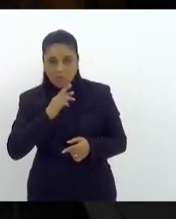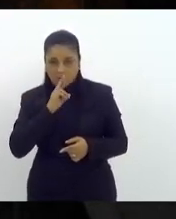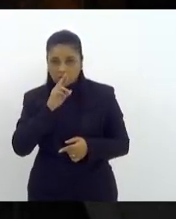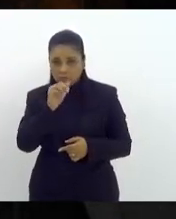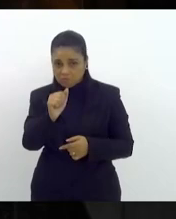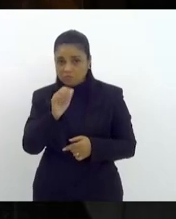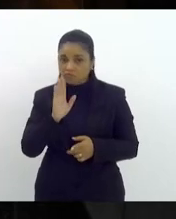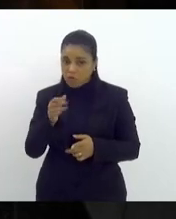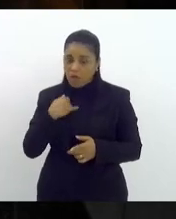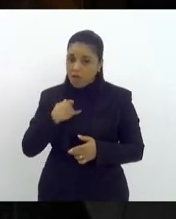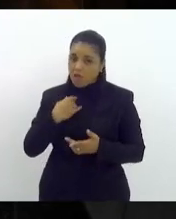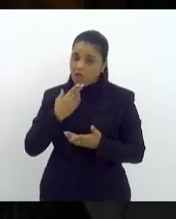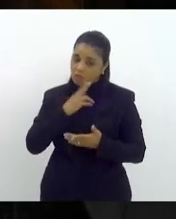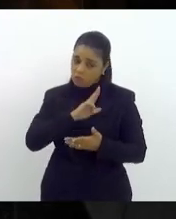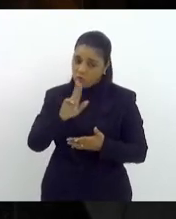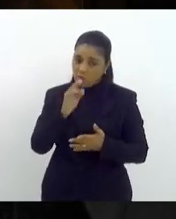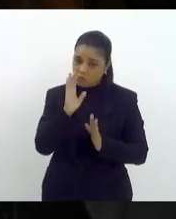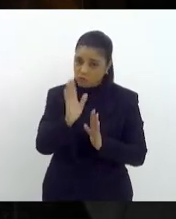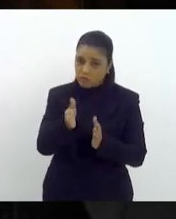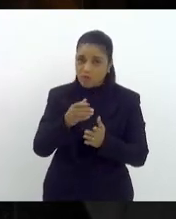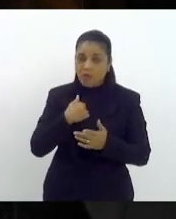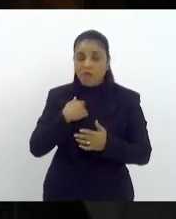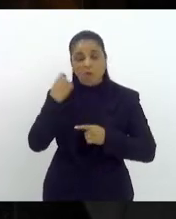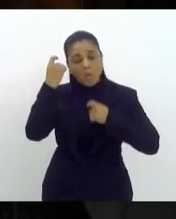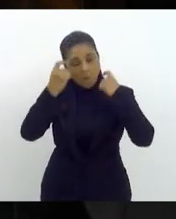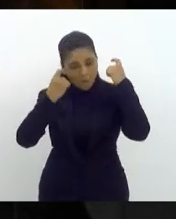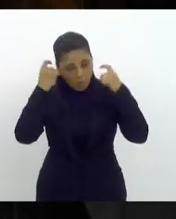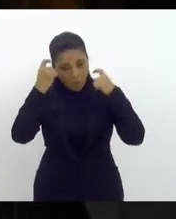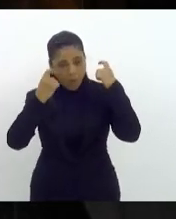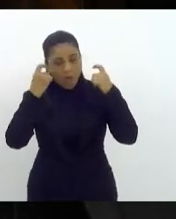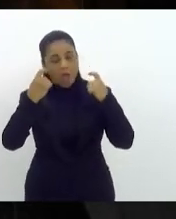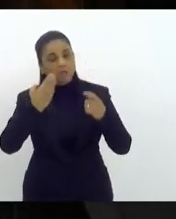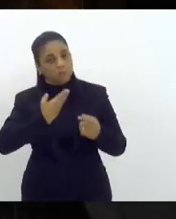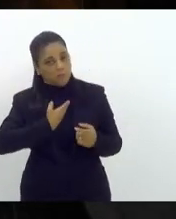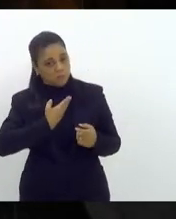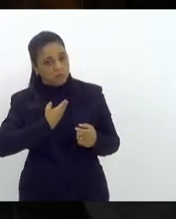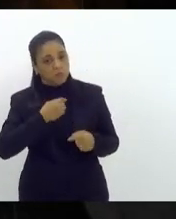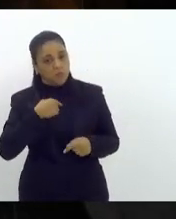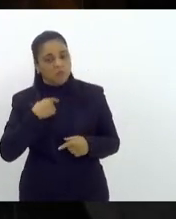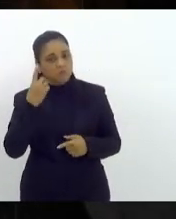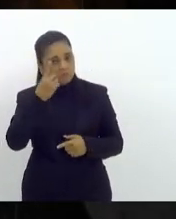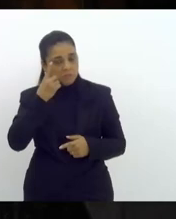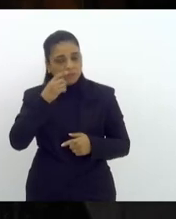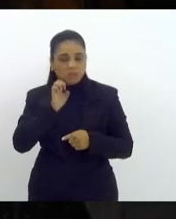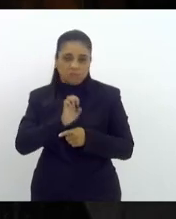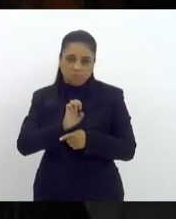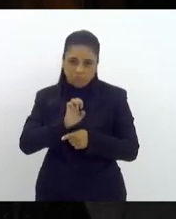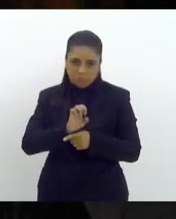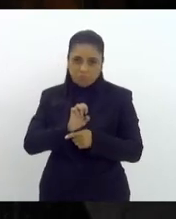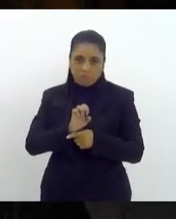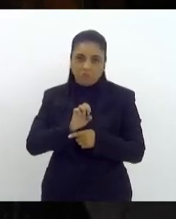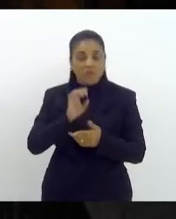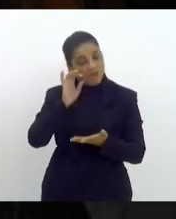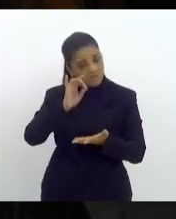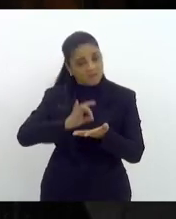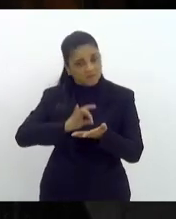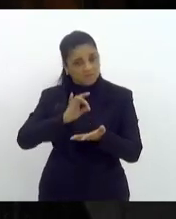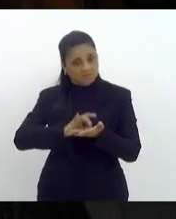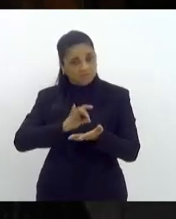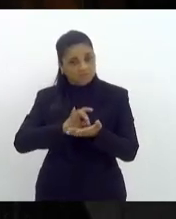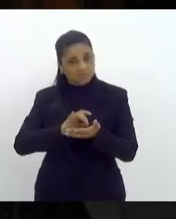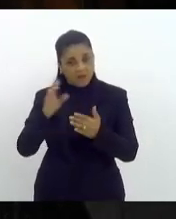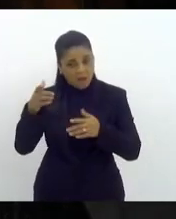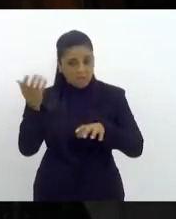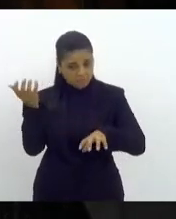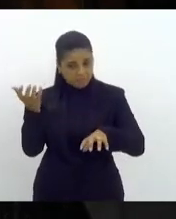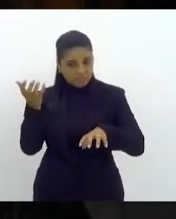já foi citado lá e eu tô preocupado mas a realidade é essa não é aquela casa